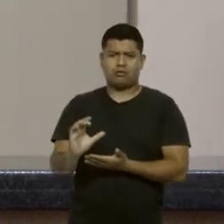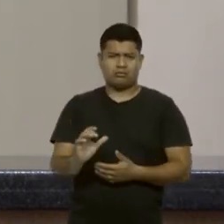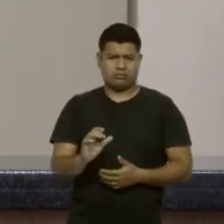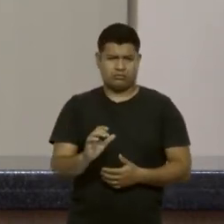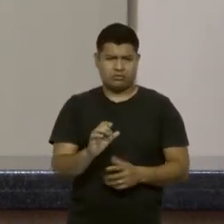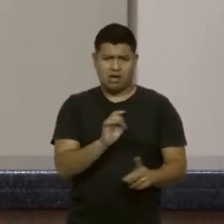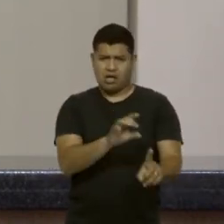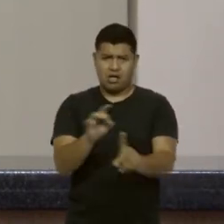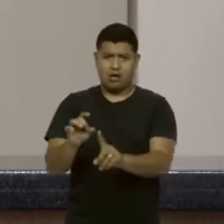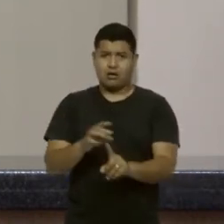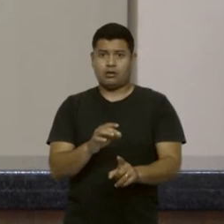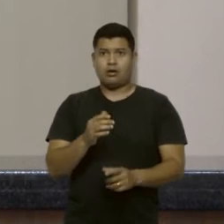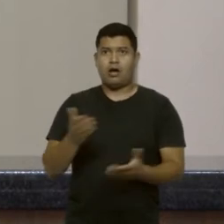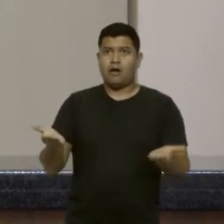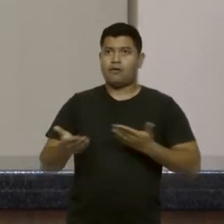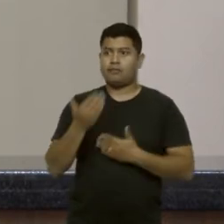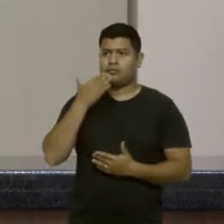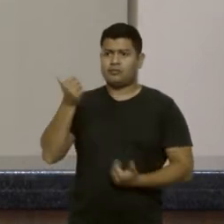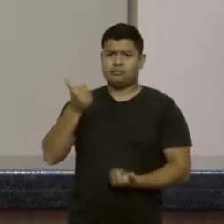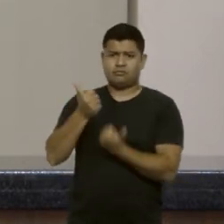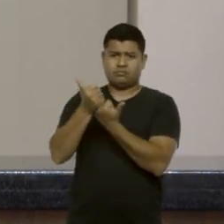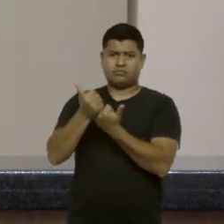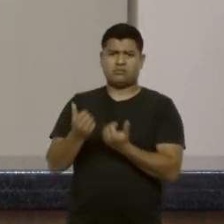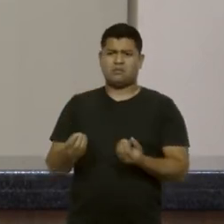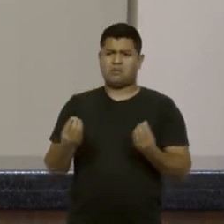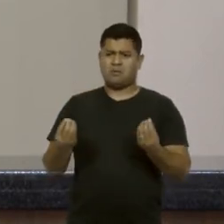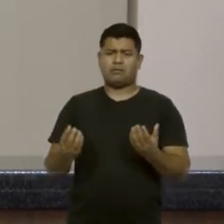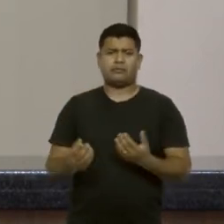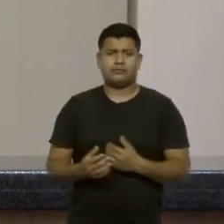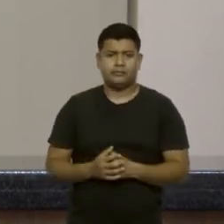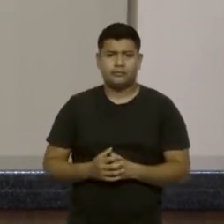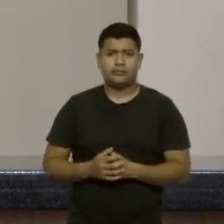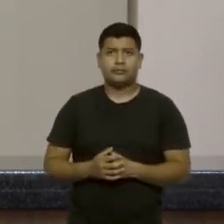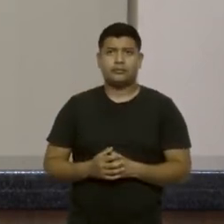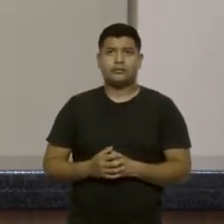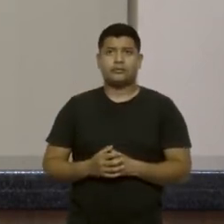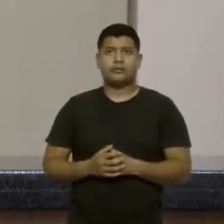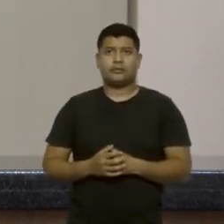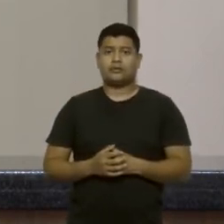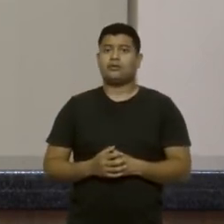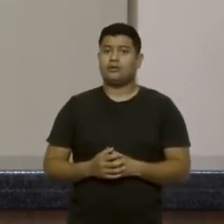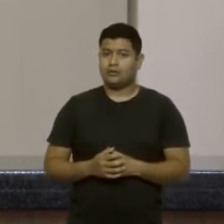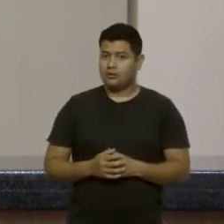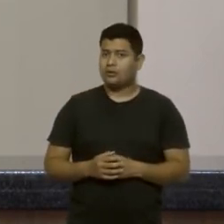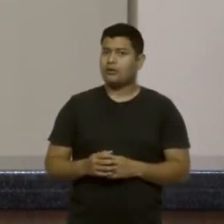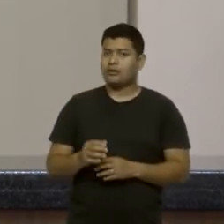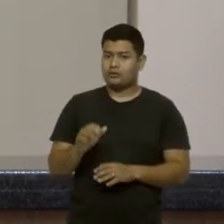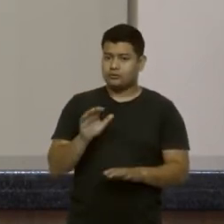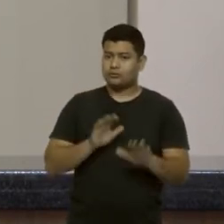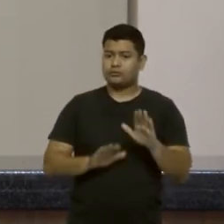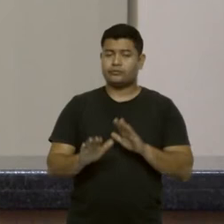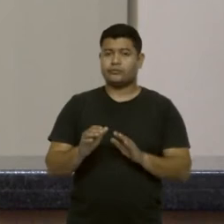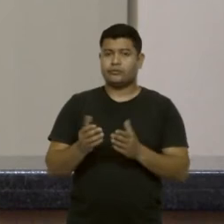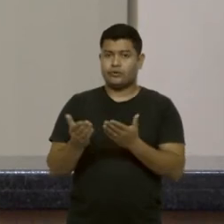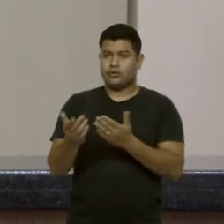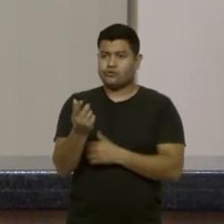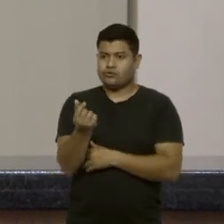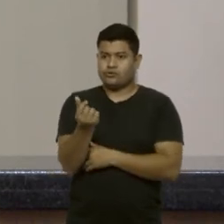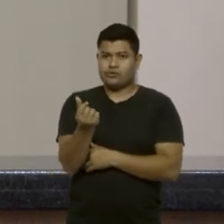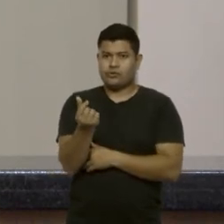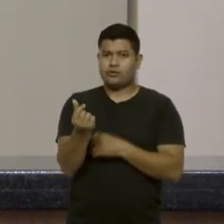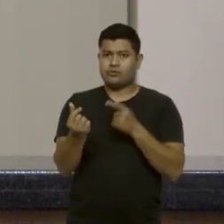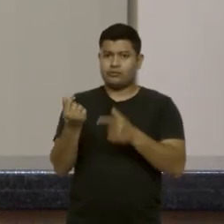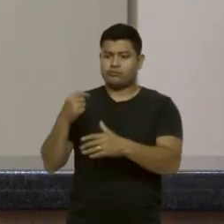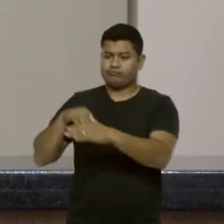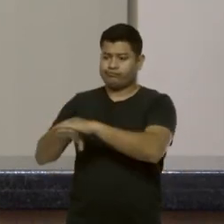pedindo apoio. Então, é algo muito nocivo ao Brasil o fundo partidário,